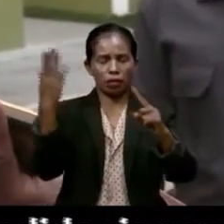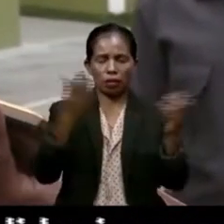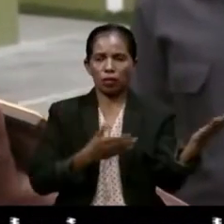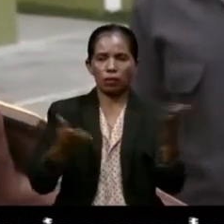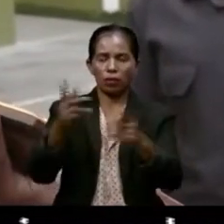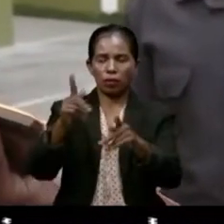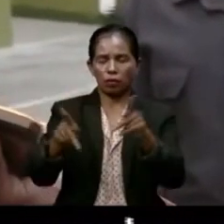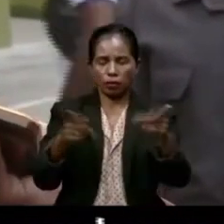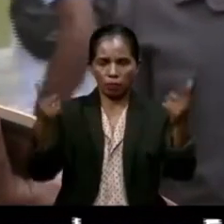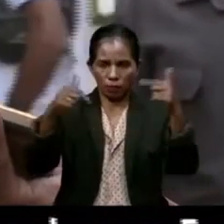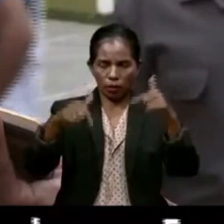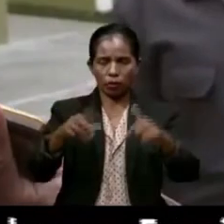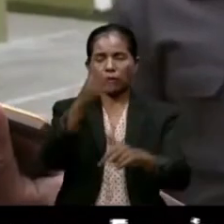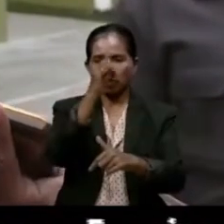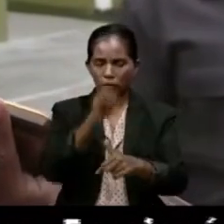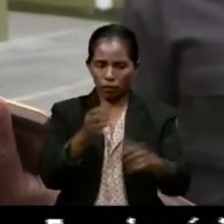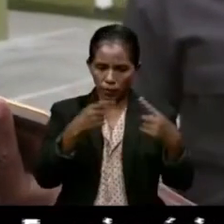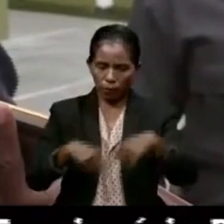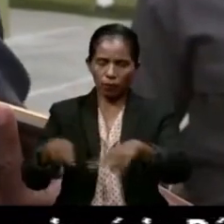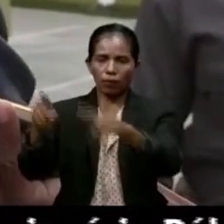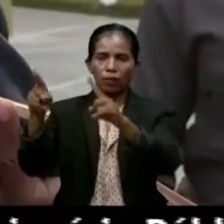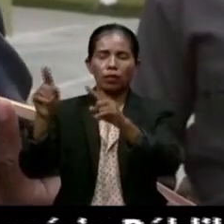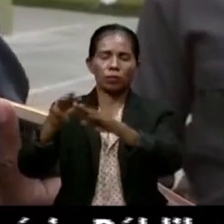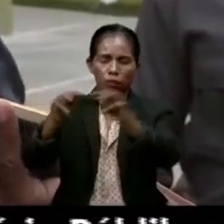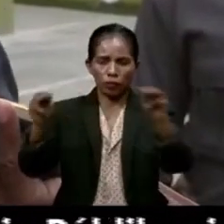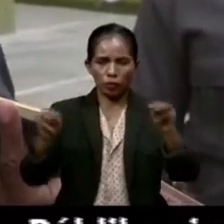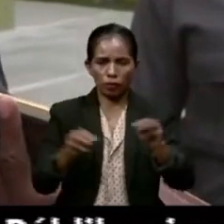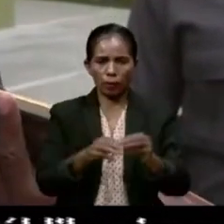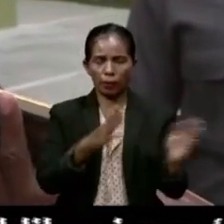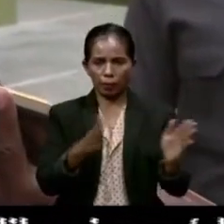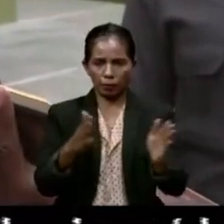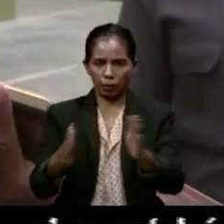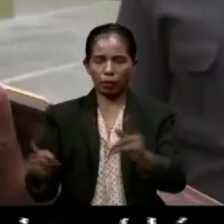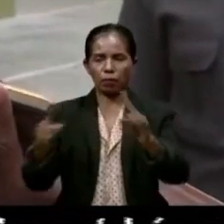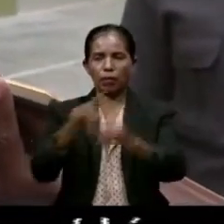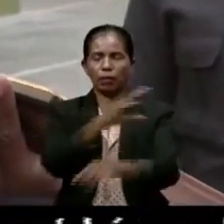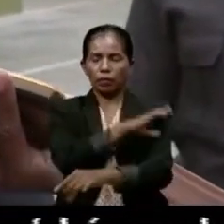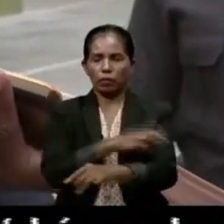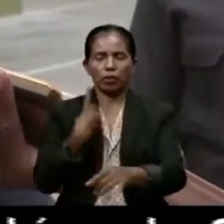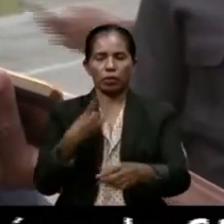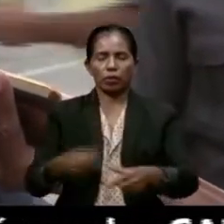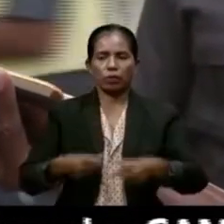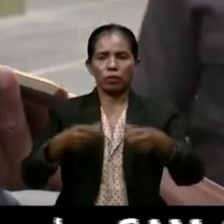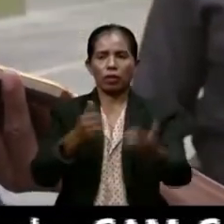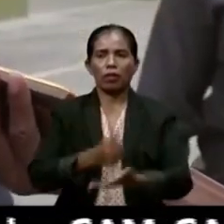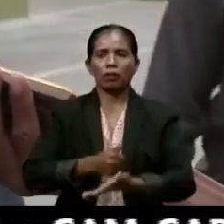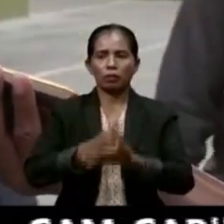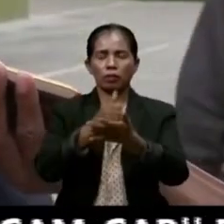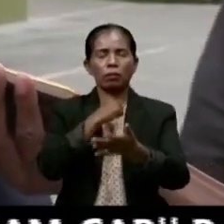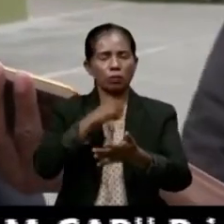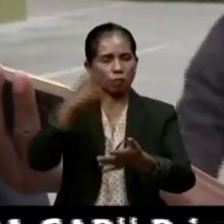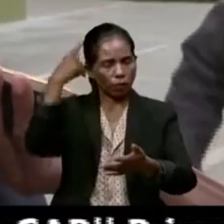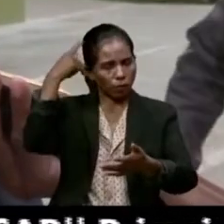ser mais todilhe, vai a Vila Vale, preparamos para segurança também, foi apoio para o Papa de visita né,